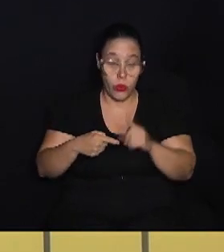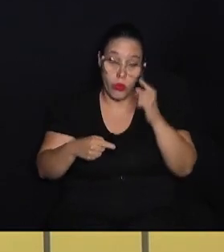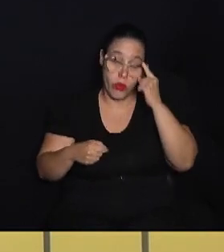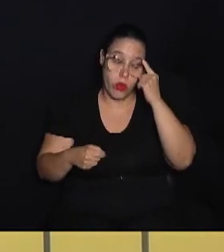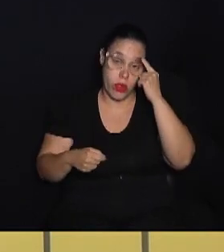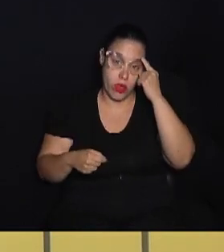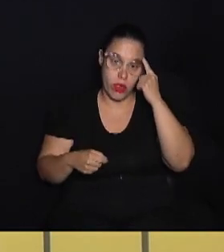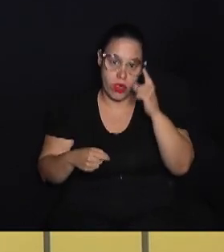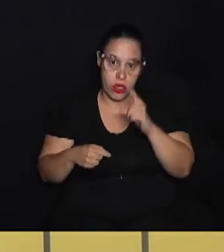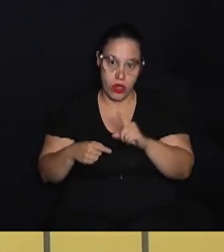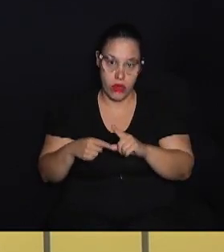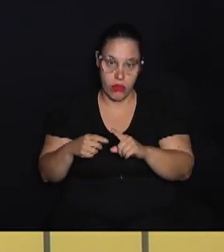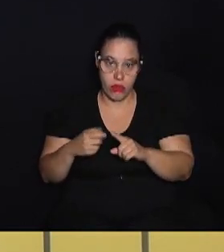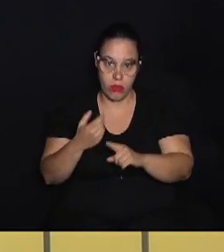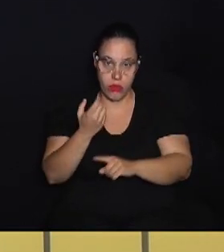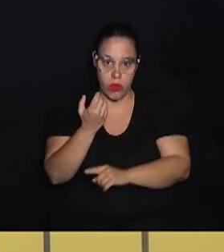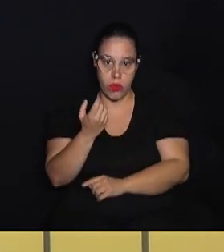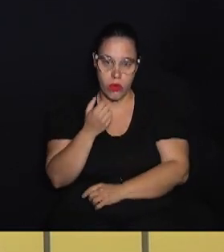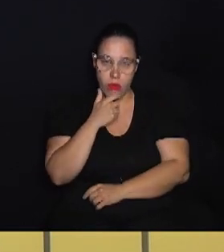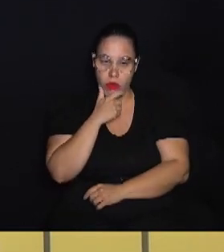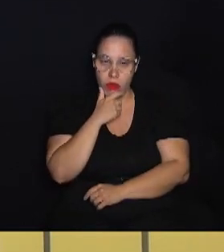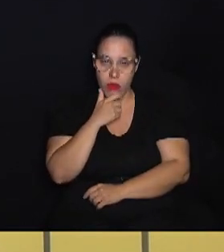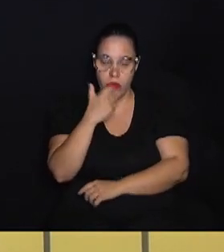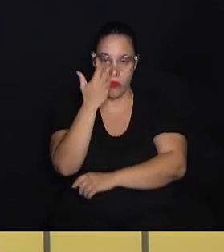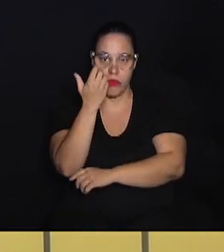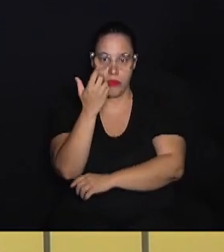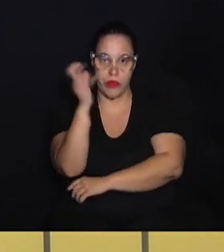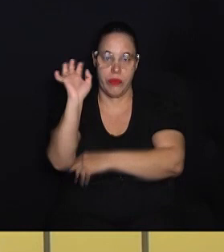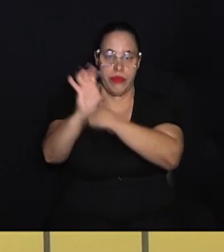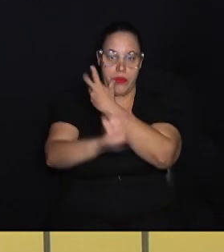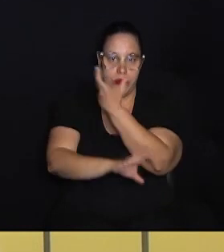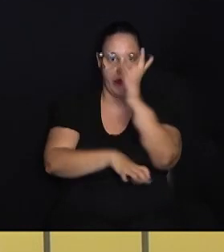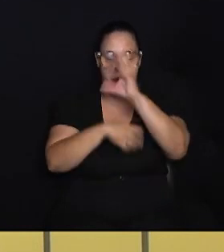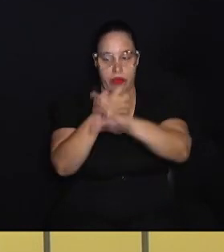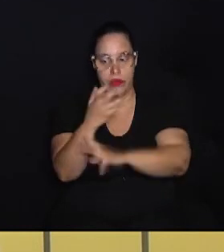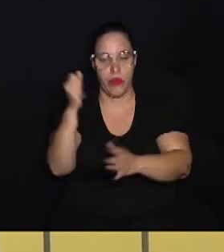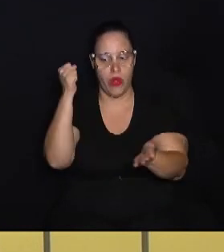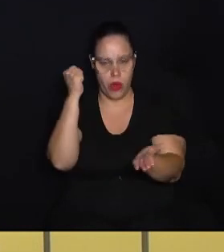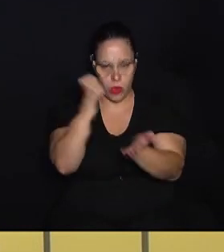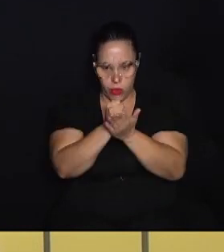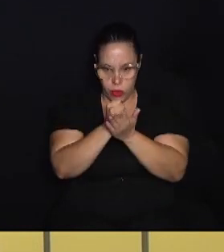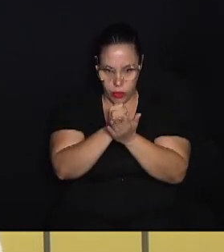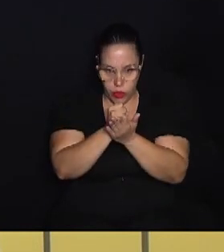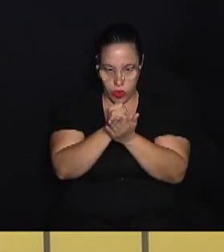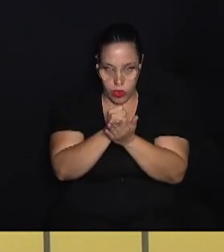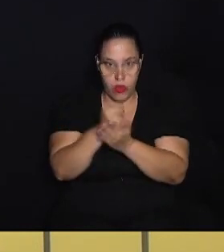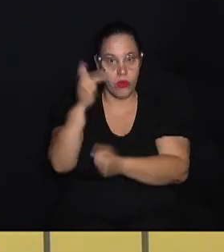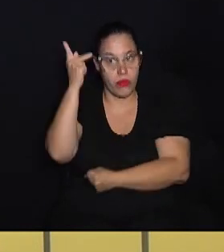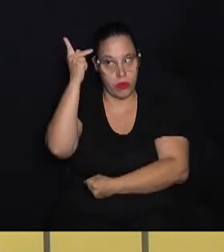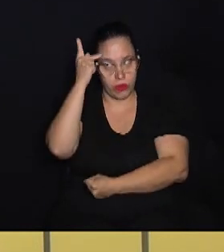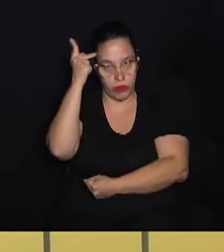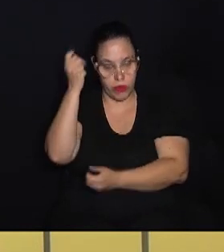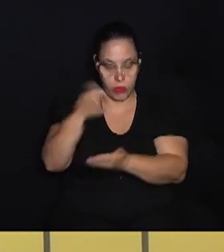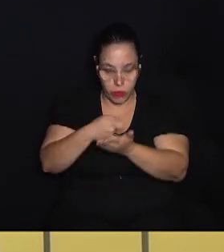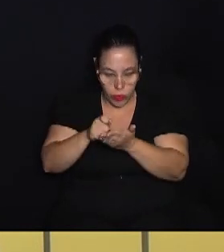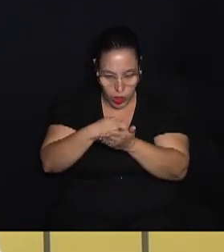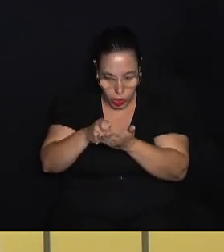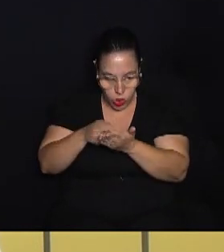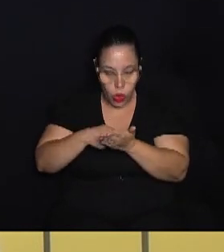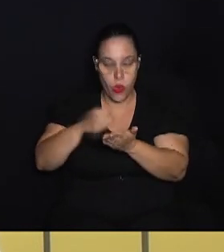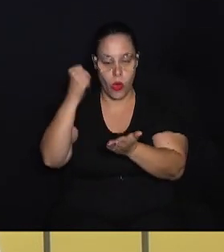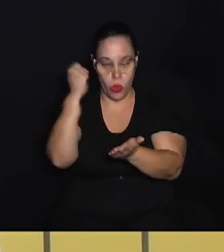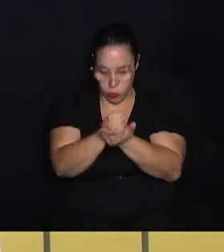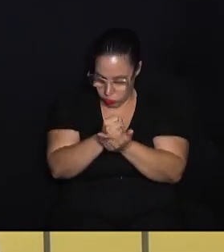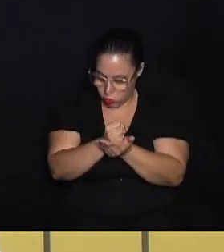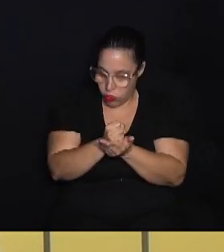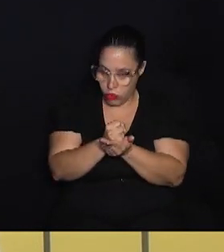a restauração dos ecossistemas. A gente tem um compromisso, e o Estado de São Paulo assinou um compromisso